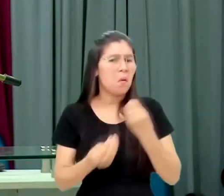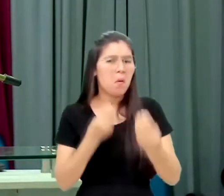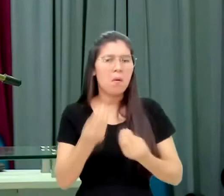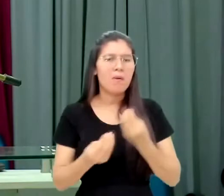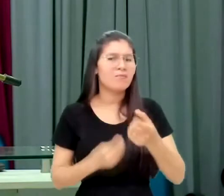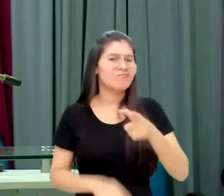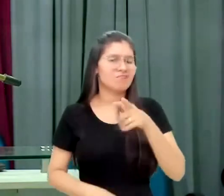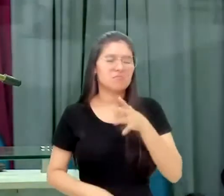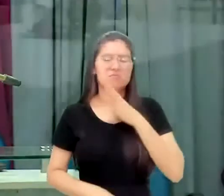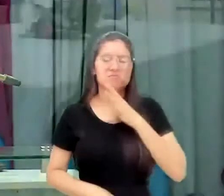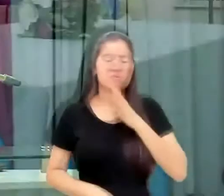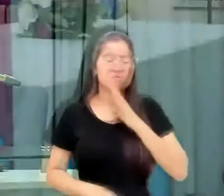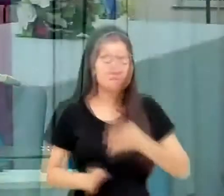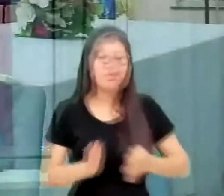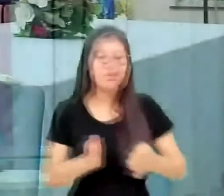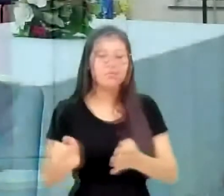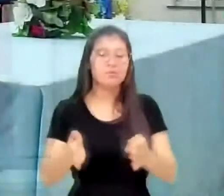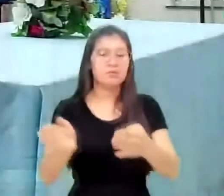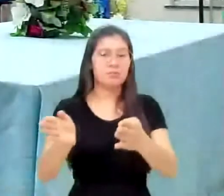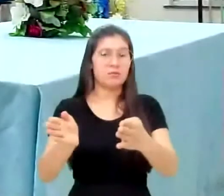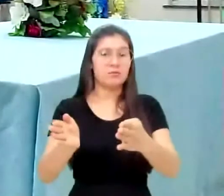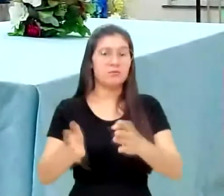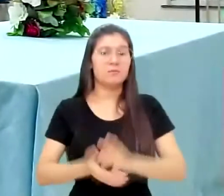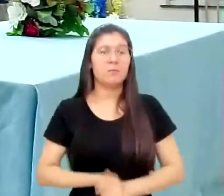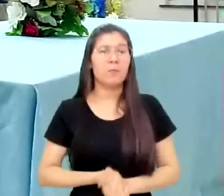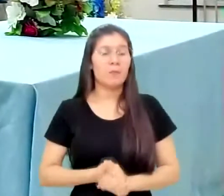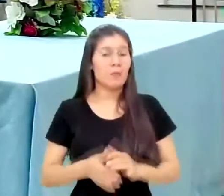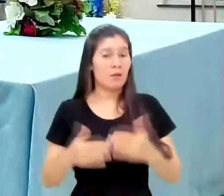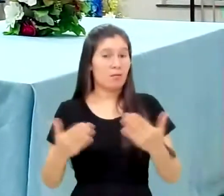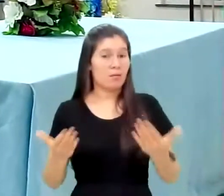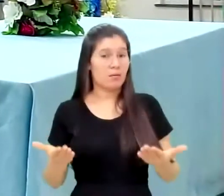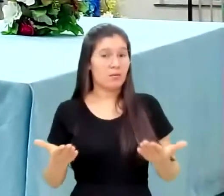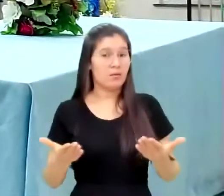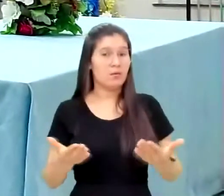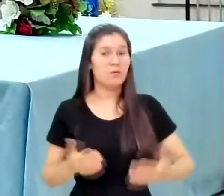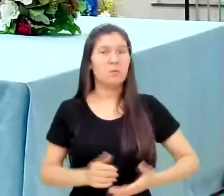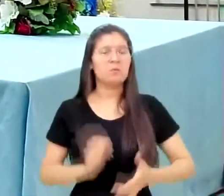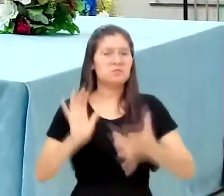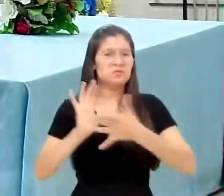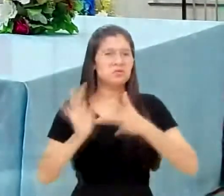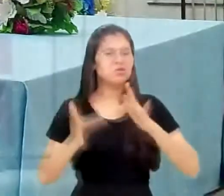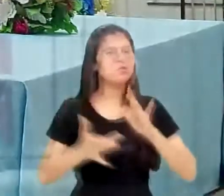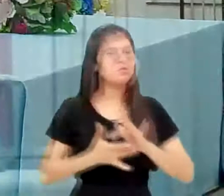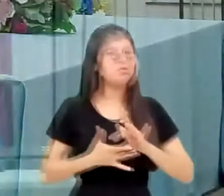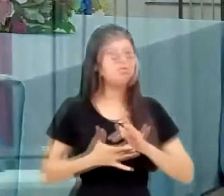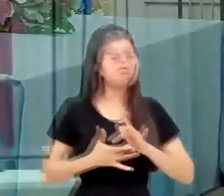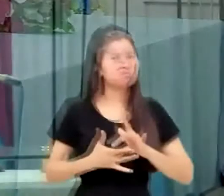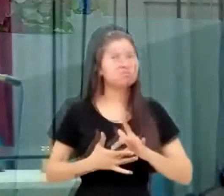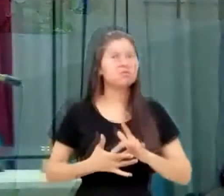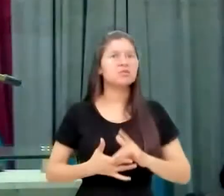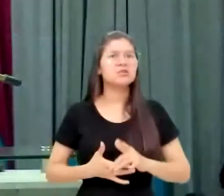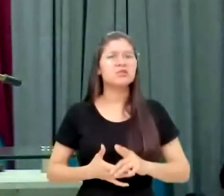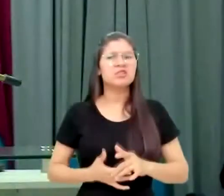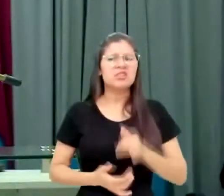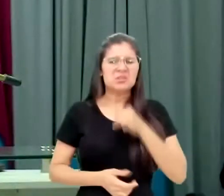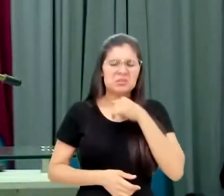Senhor Jesus, naquele momento, ficou até angustiado, decepcionado,